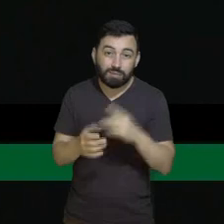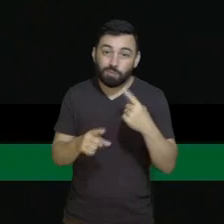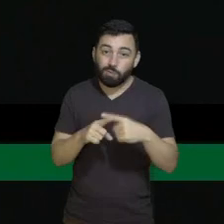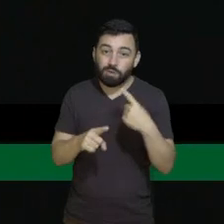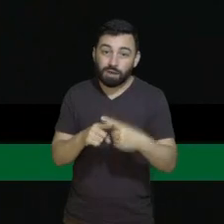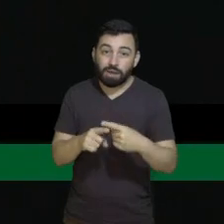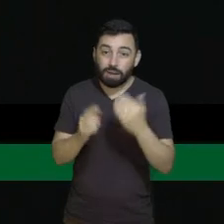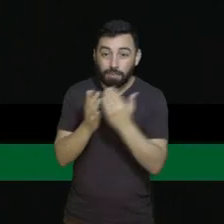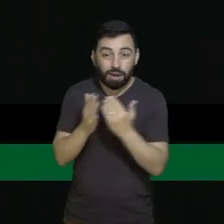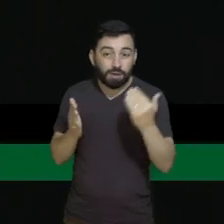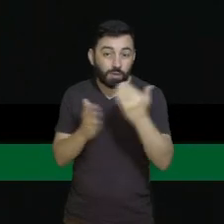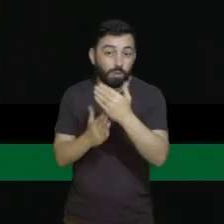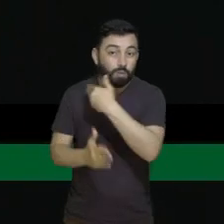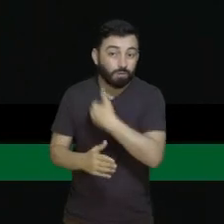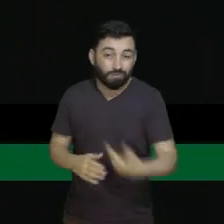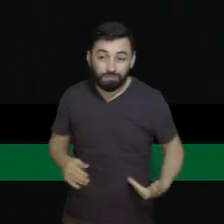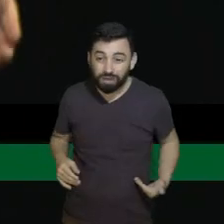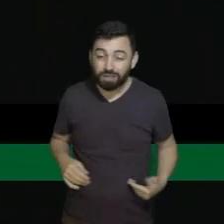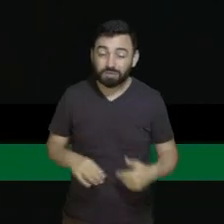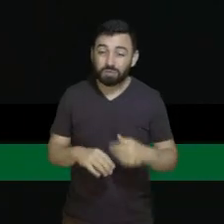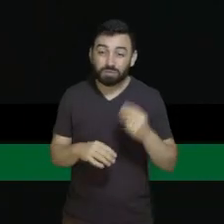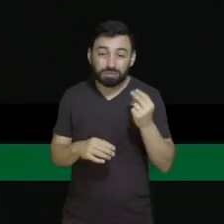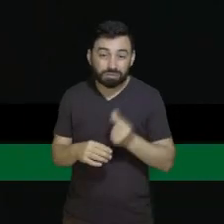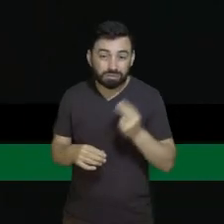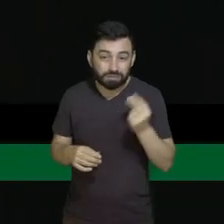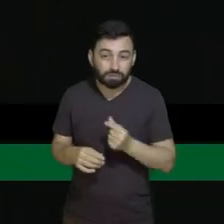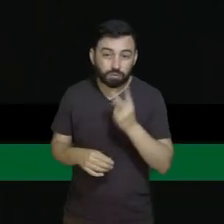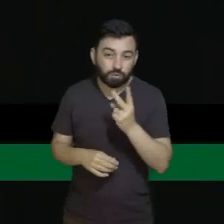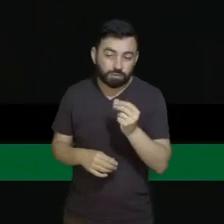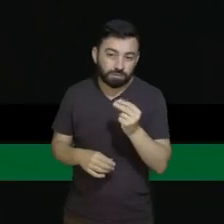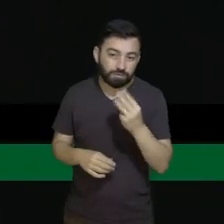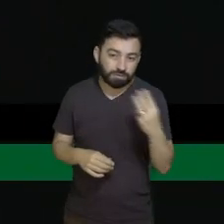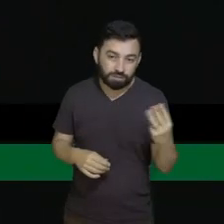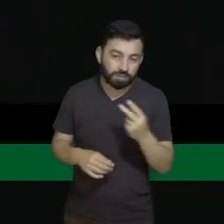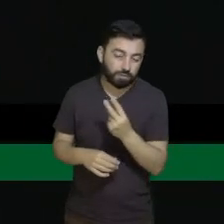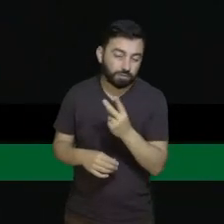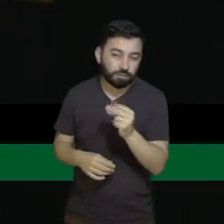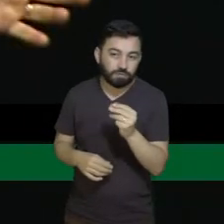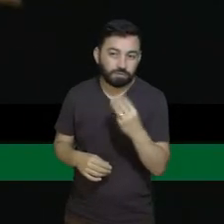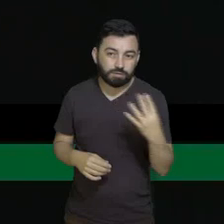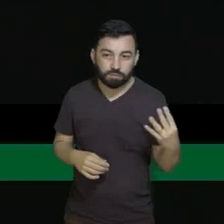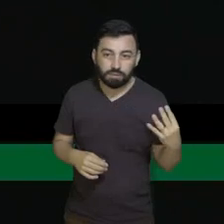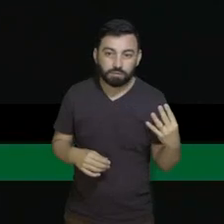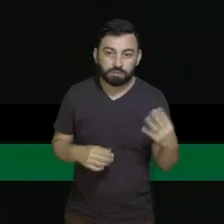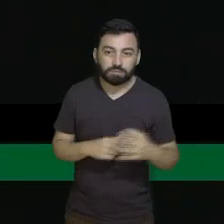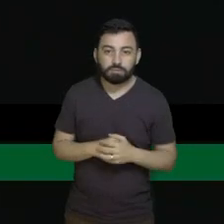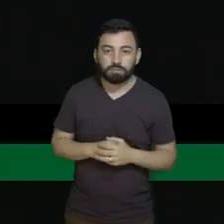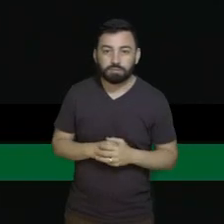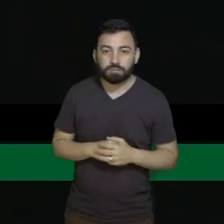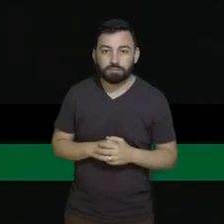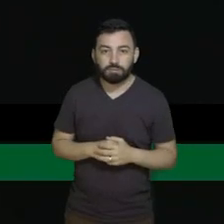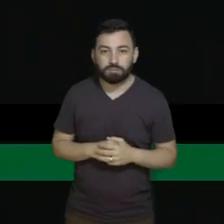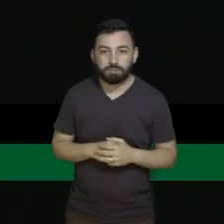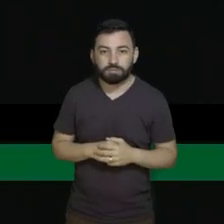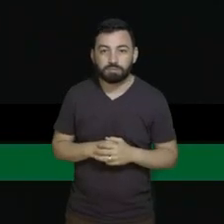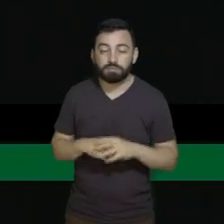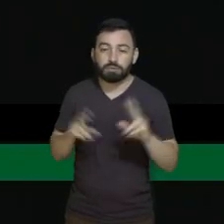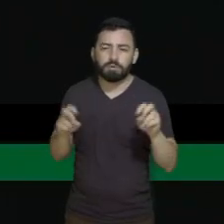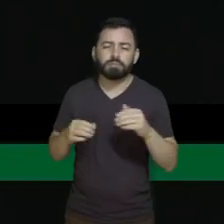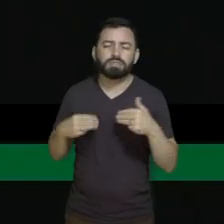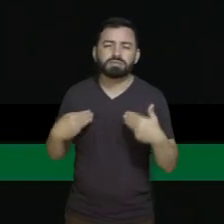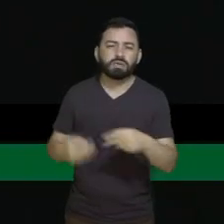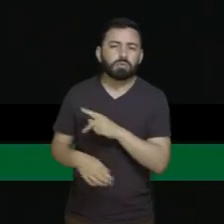prática que o governo fez nos últimos tempos, 2023 e 2024. E a questão é, Ministério